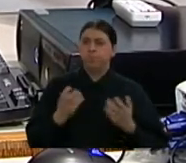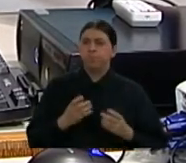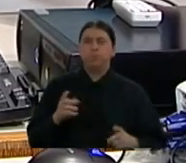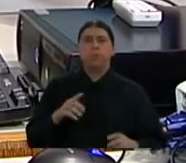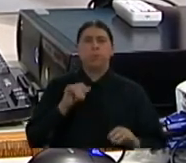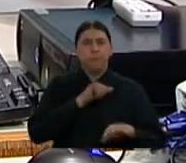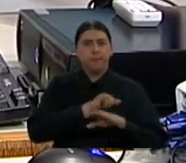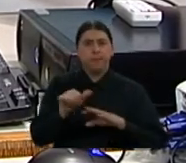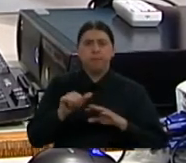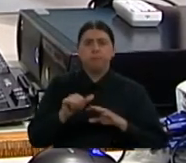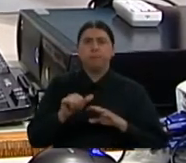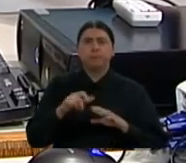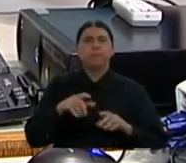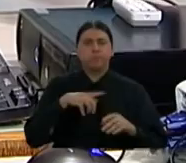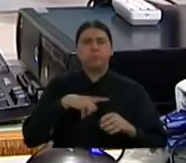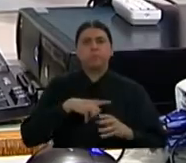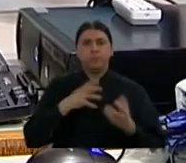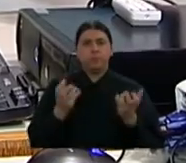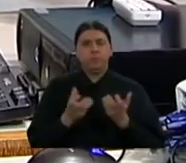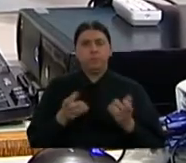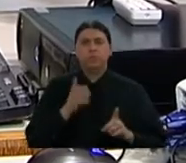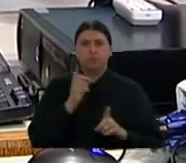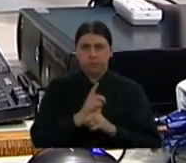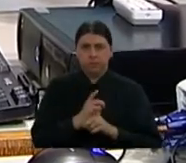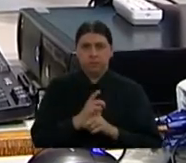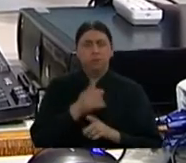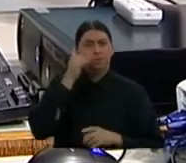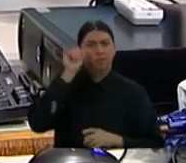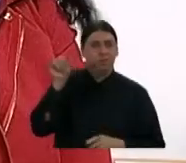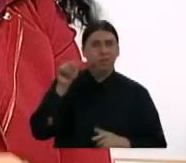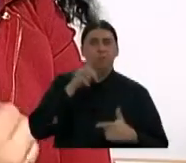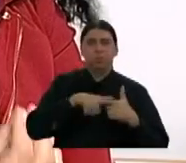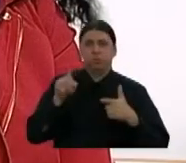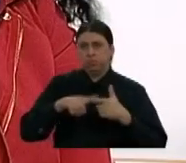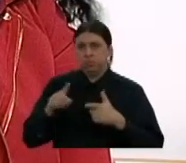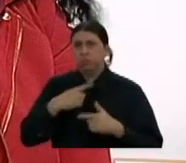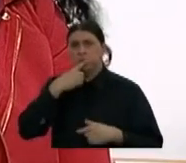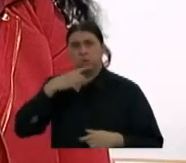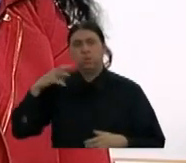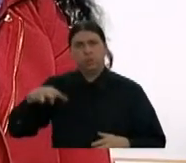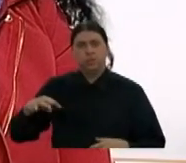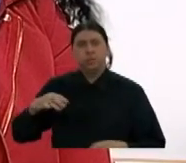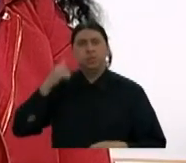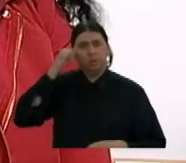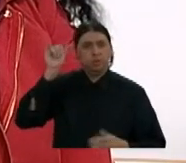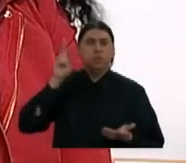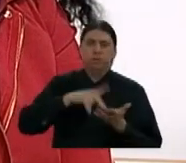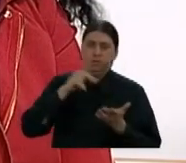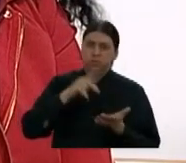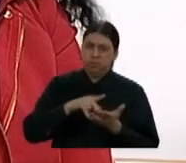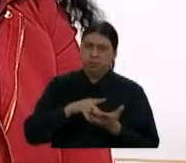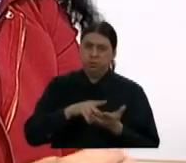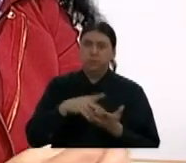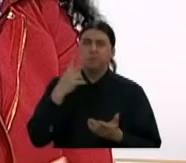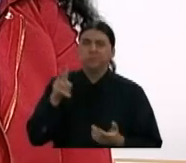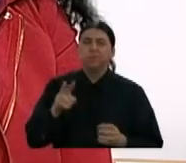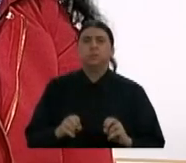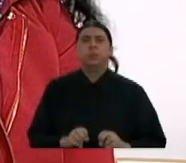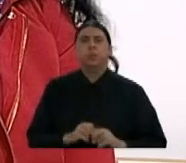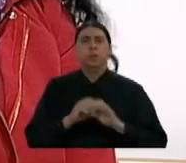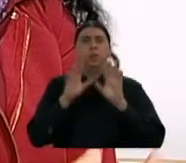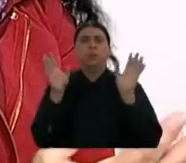atropelo aí numa proposição da criança o que a gente evita realmente é uma exposição